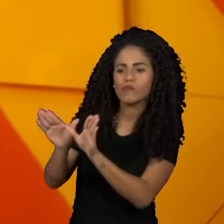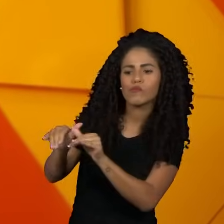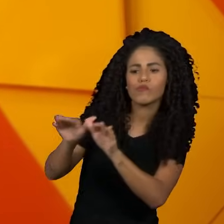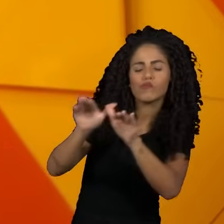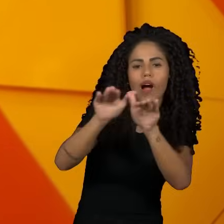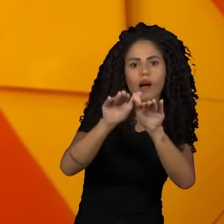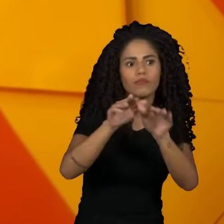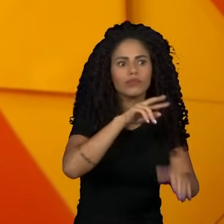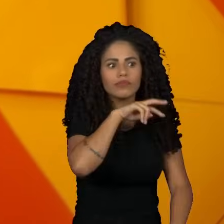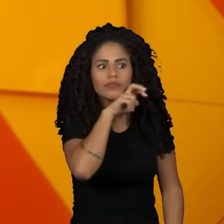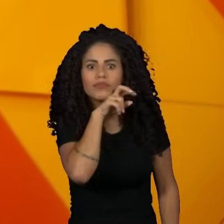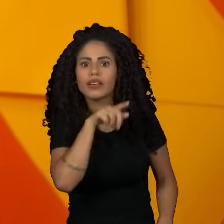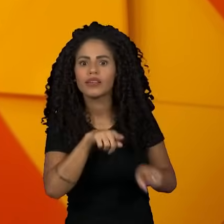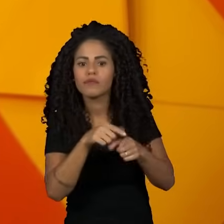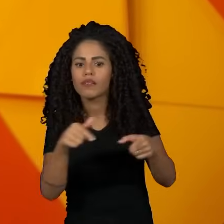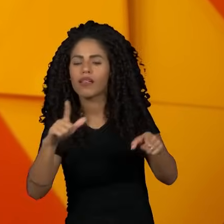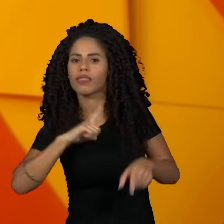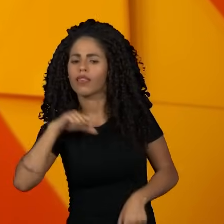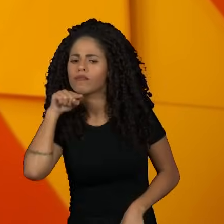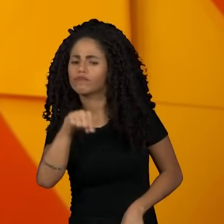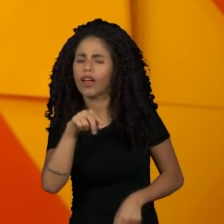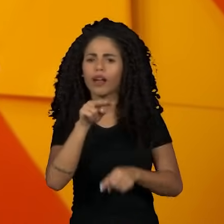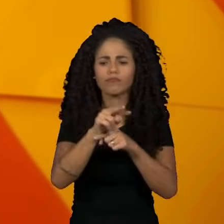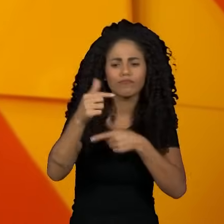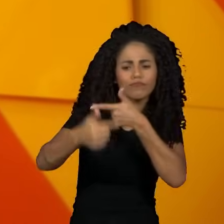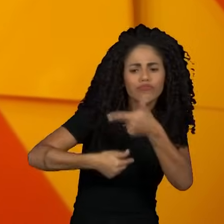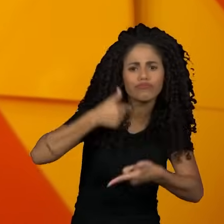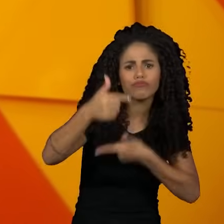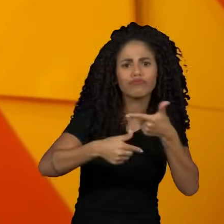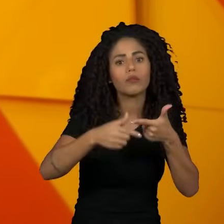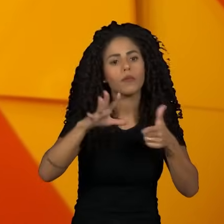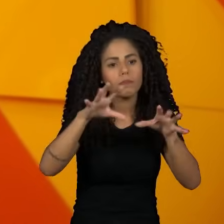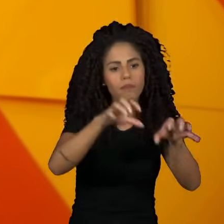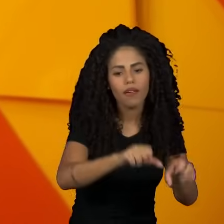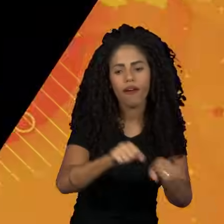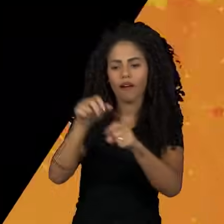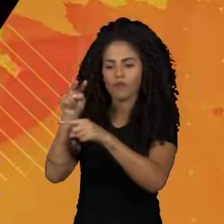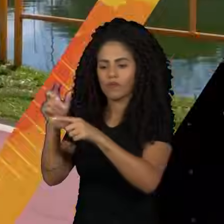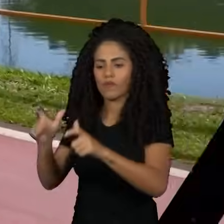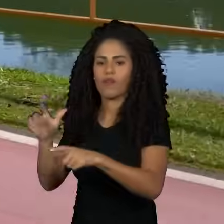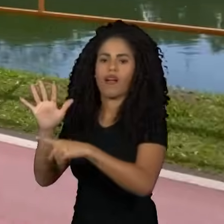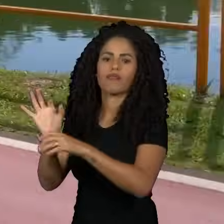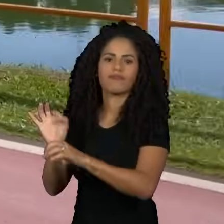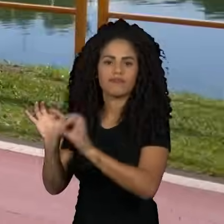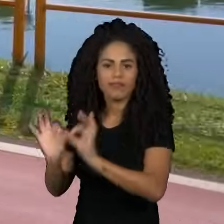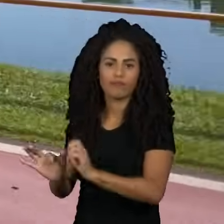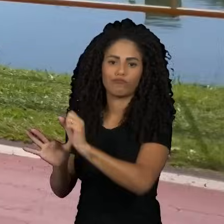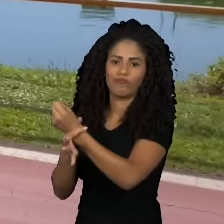répteis. O projeto CAPA trabalha com o resgate desses animais.